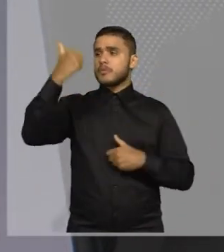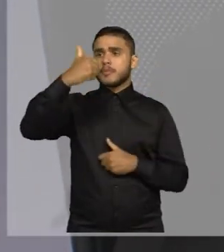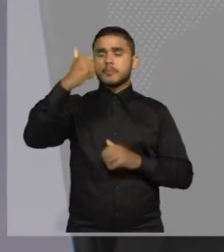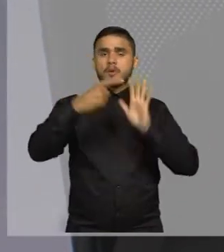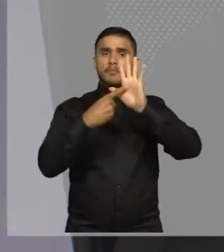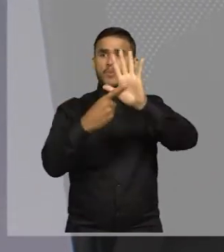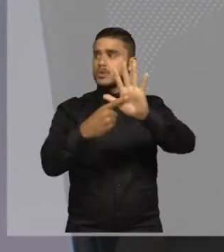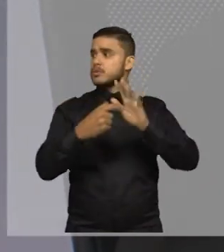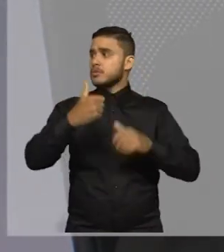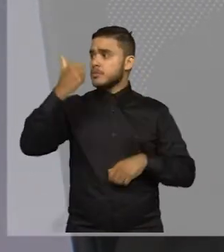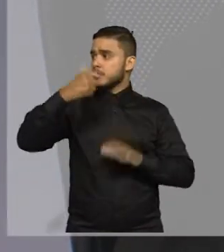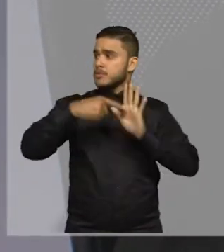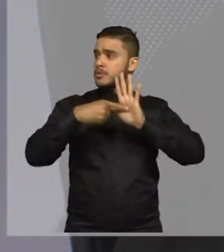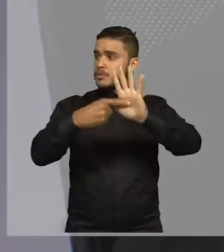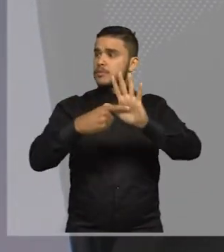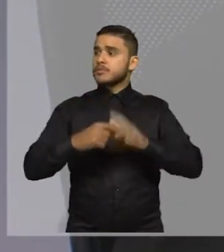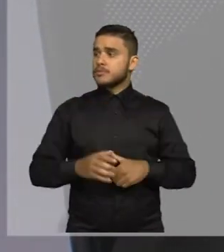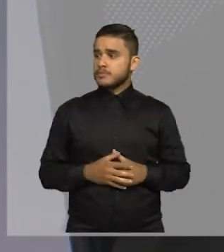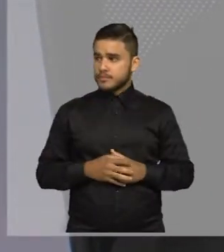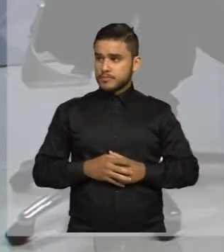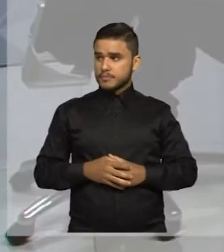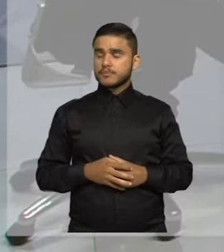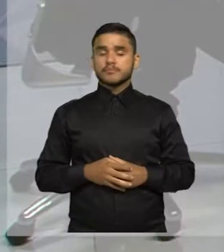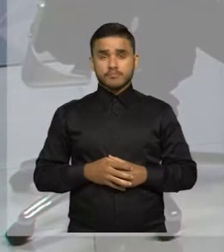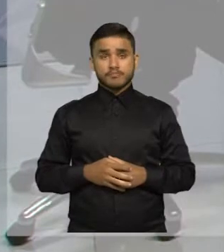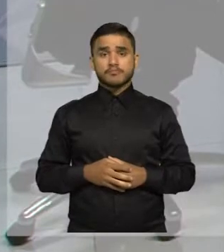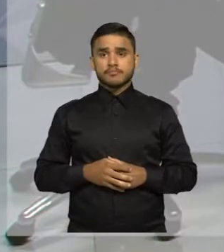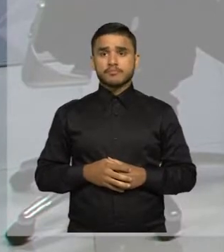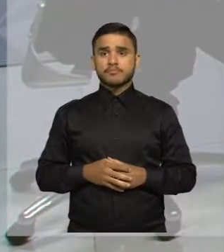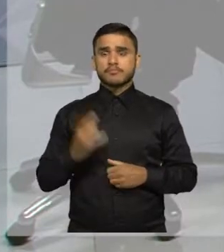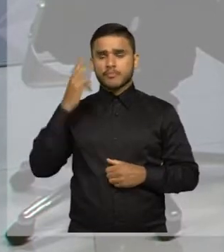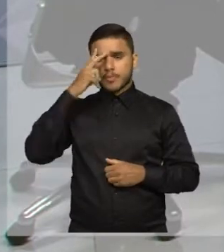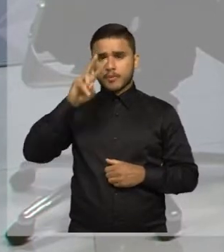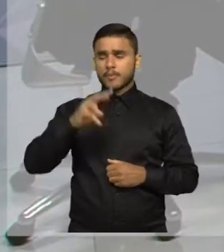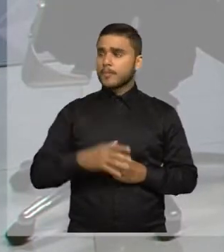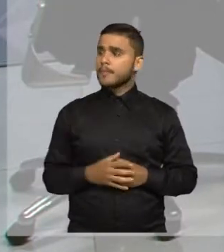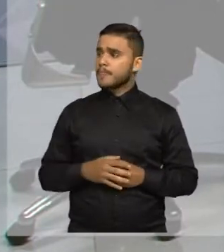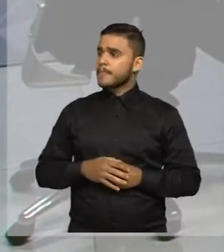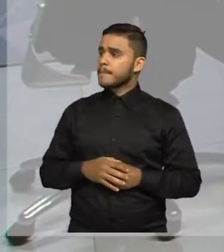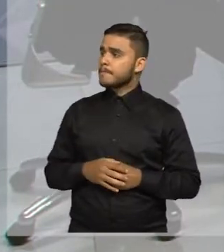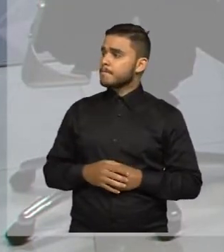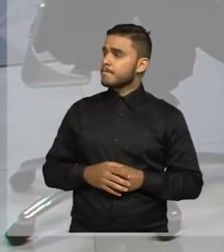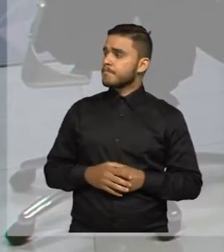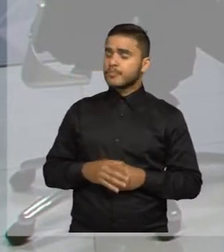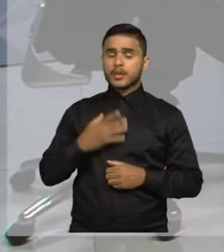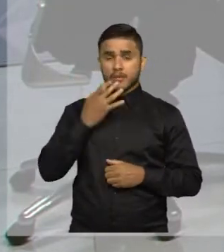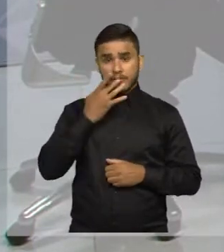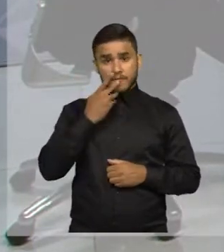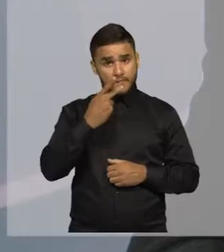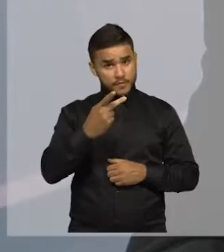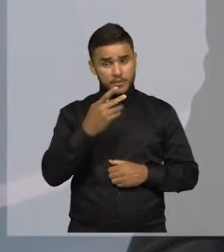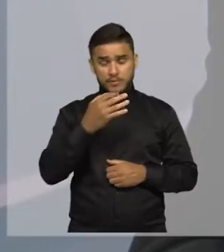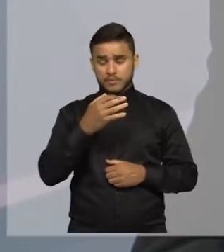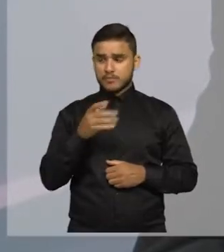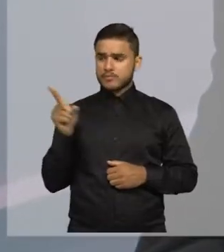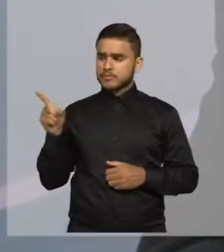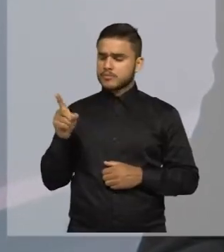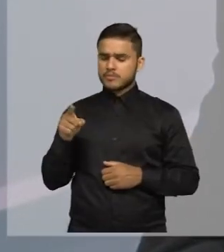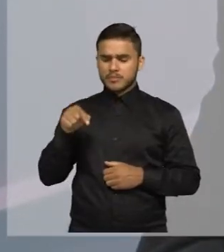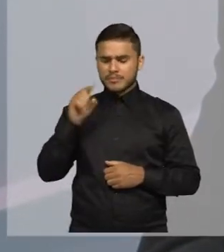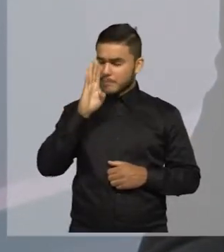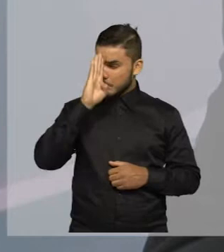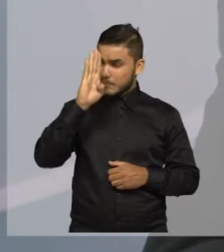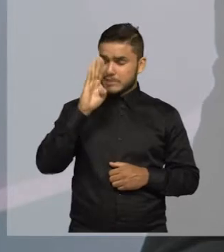primeiro lugar. Só Não, o problema que nós não lugar. abordamos ainda aqui em relação à segurança, Roberto, é o seguinte: o problema central da